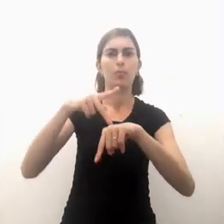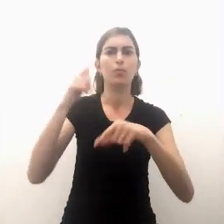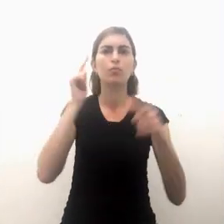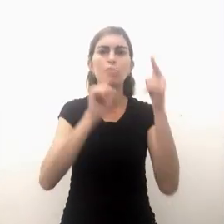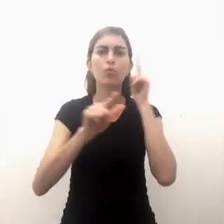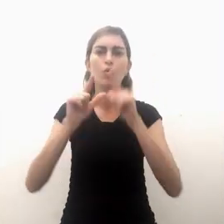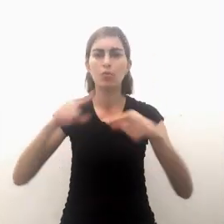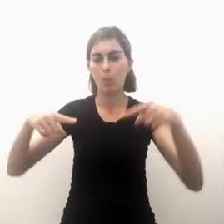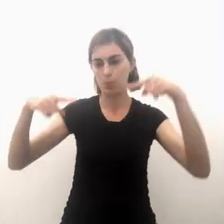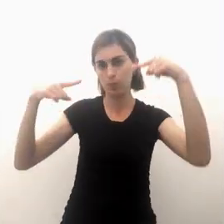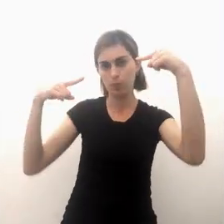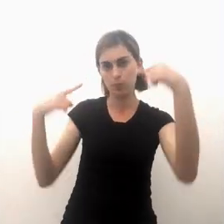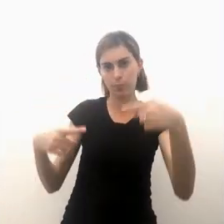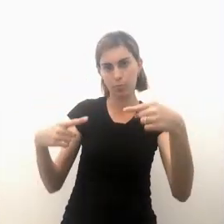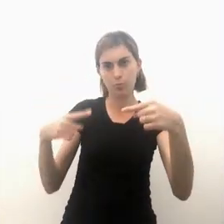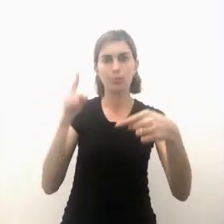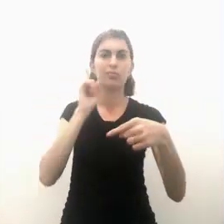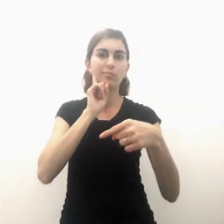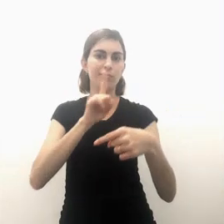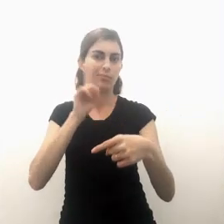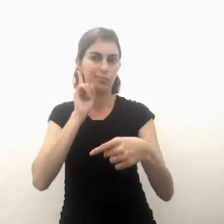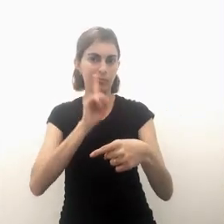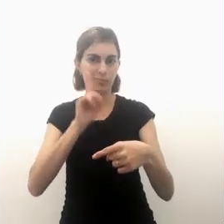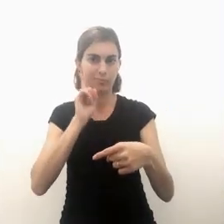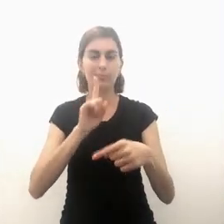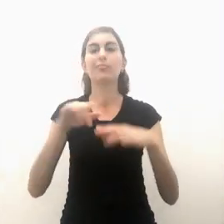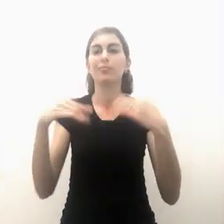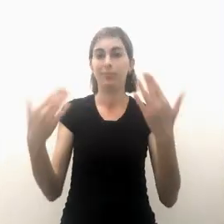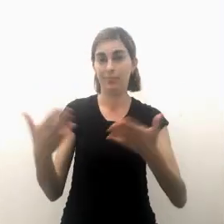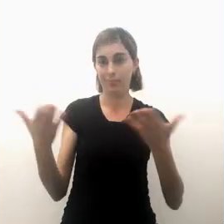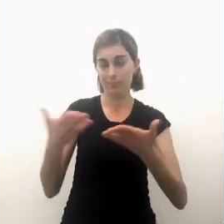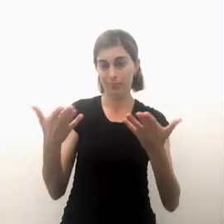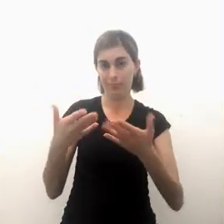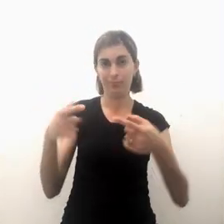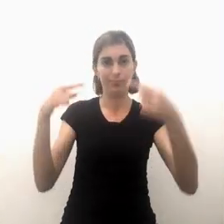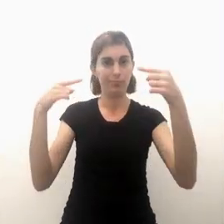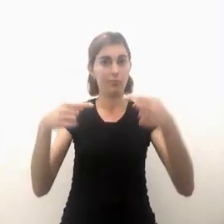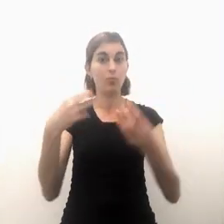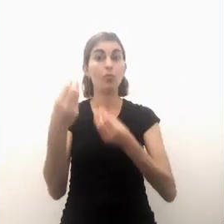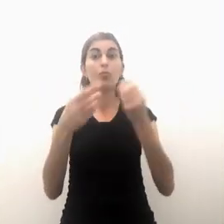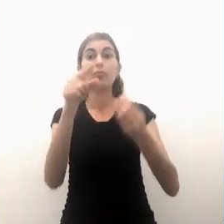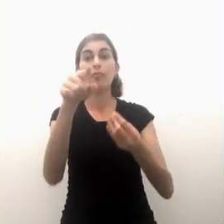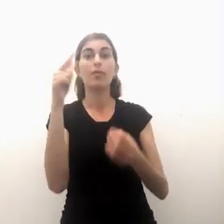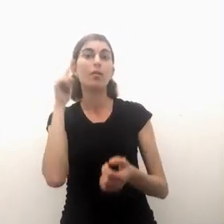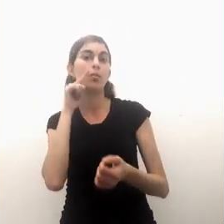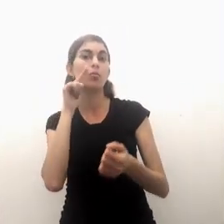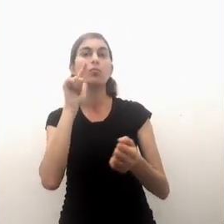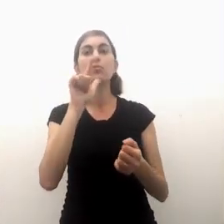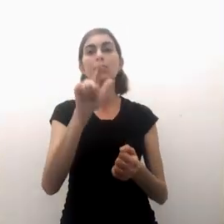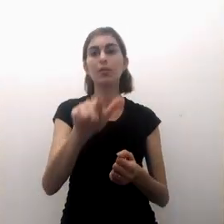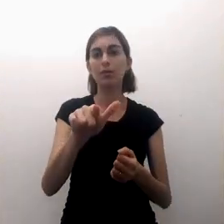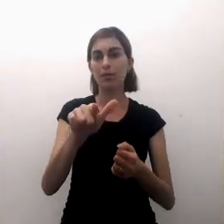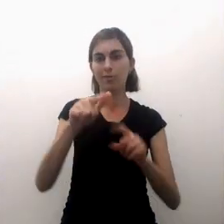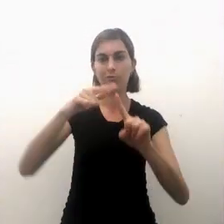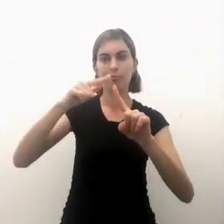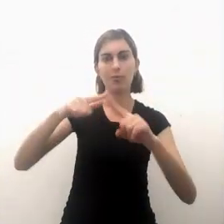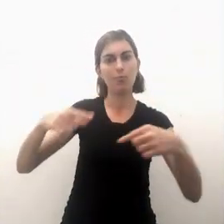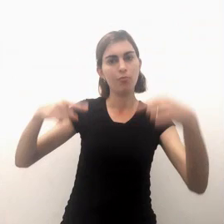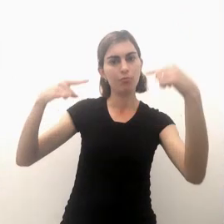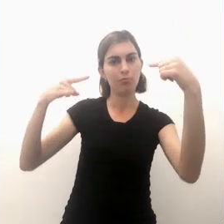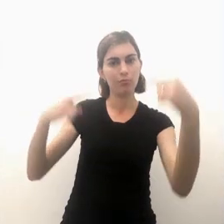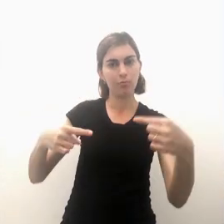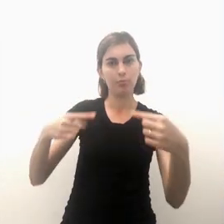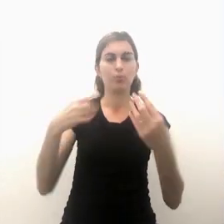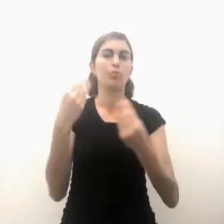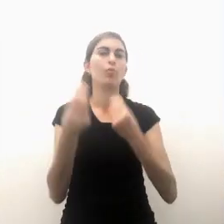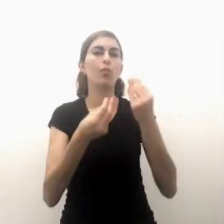consegue competir com os americanos atualmente, né? Como ela conseguiu esse nível de competição,